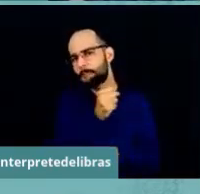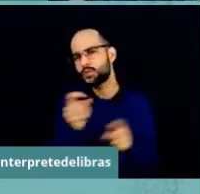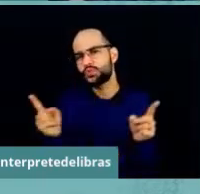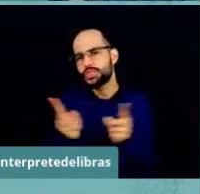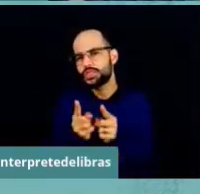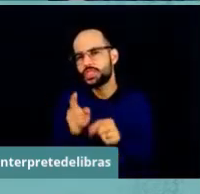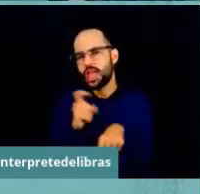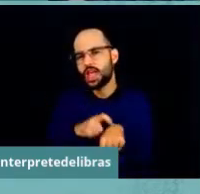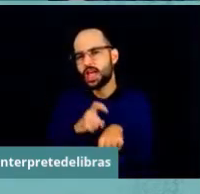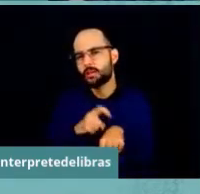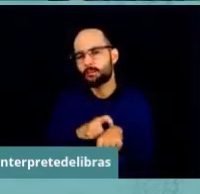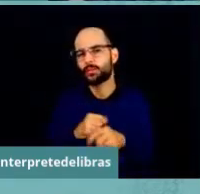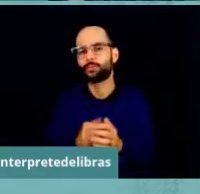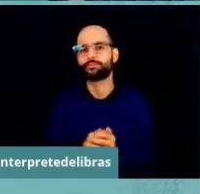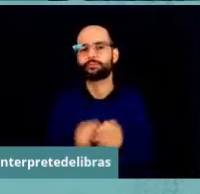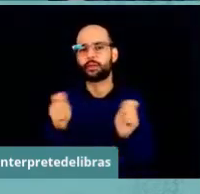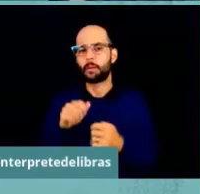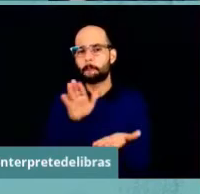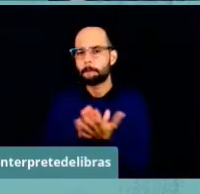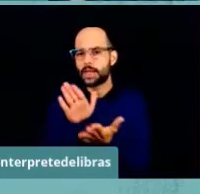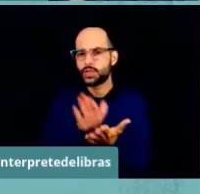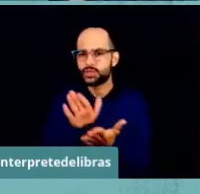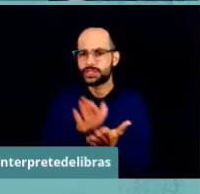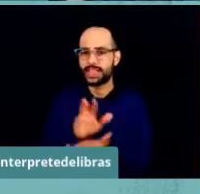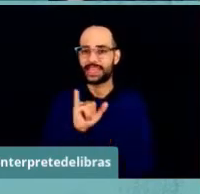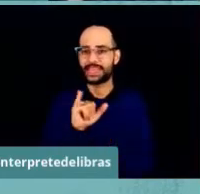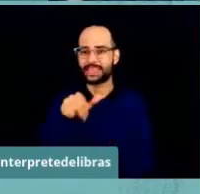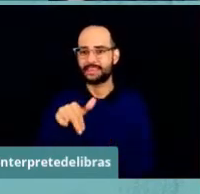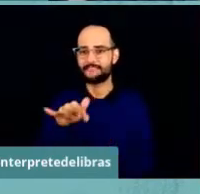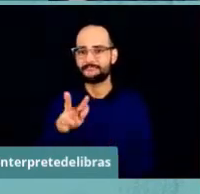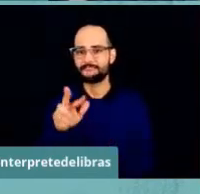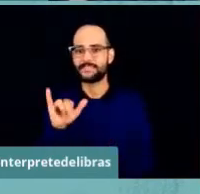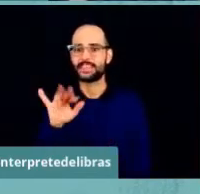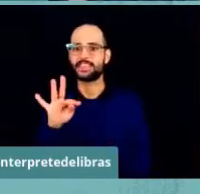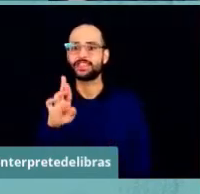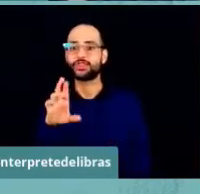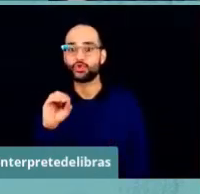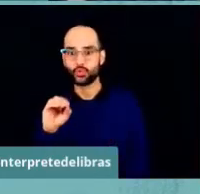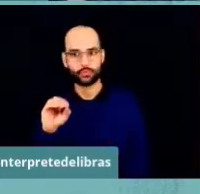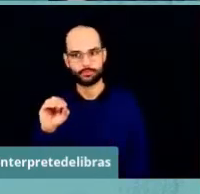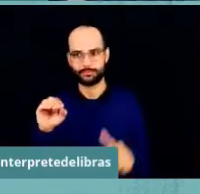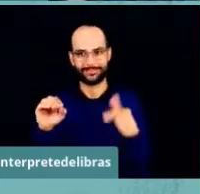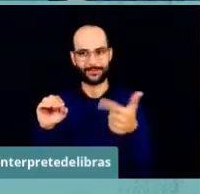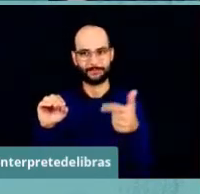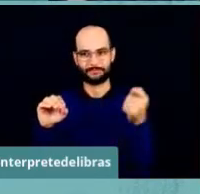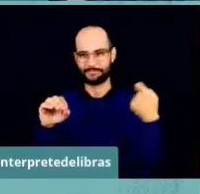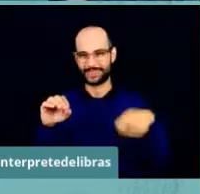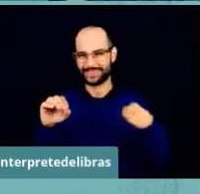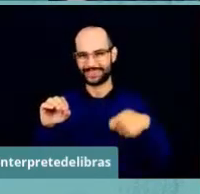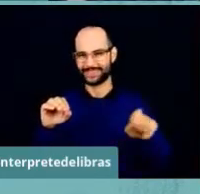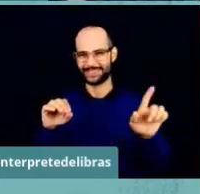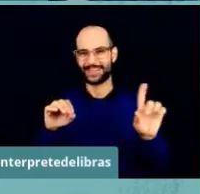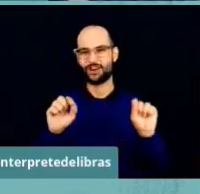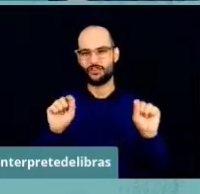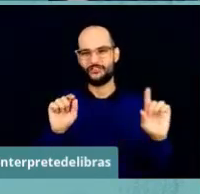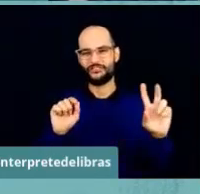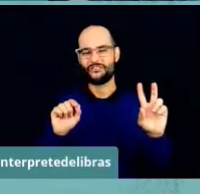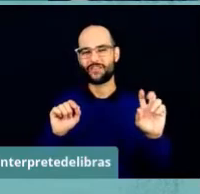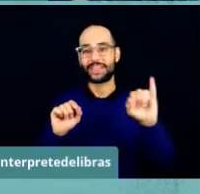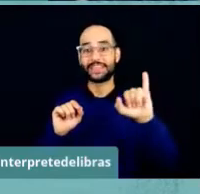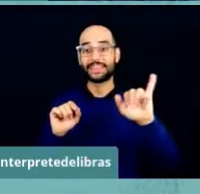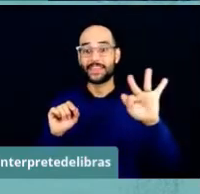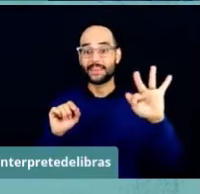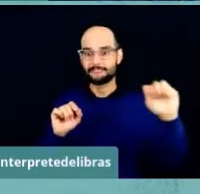ela tem uma produção in vitro, ela não depende do IFA, então ela tem uma produção mais fácil e mais